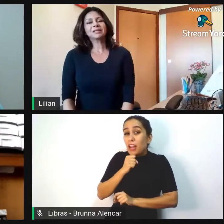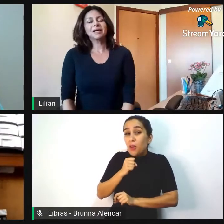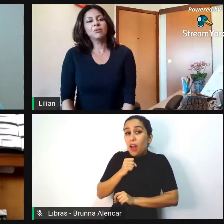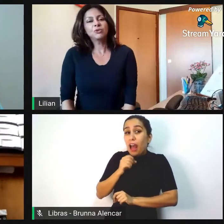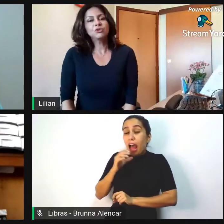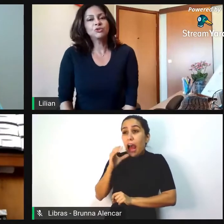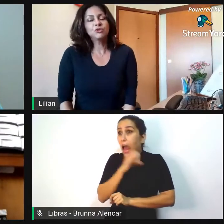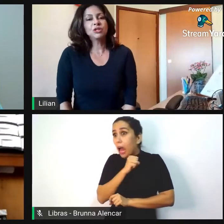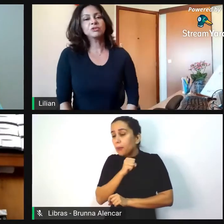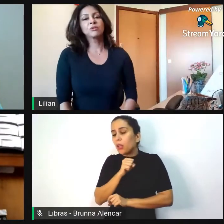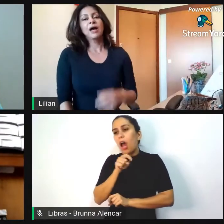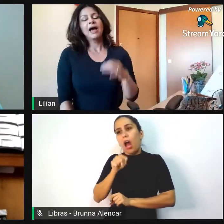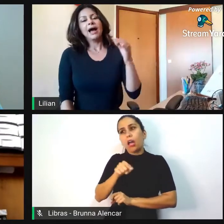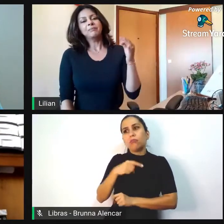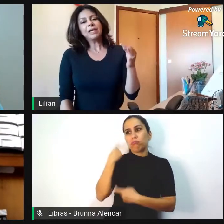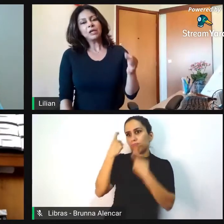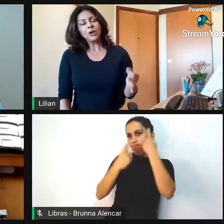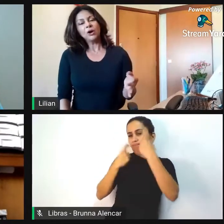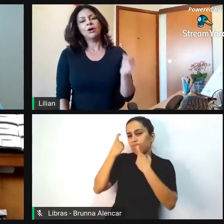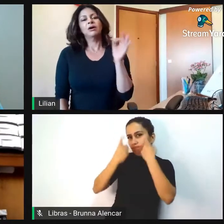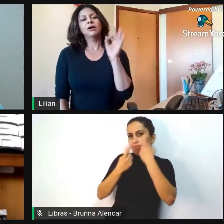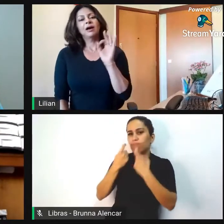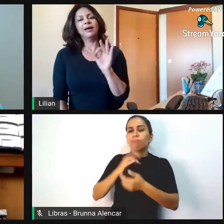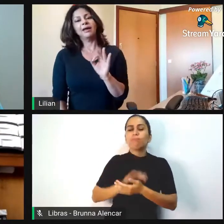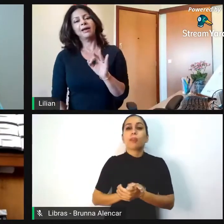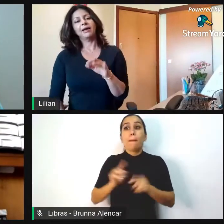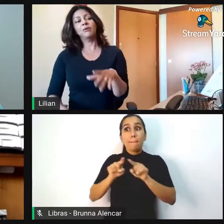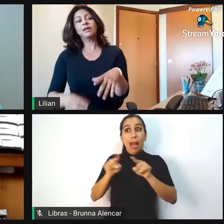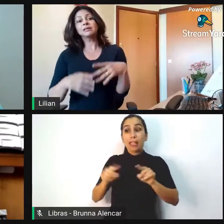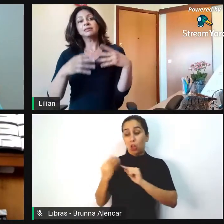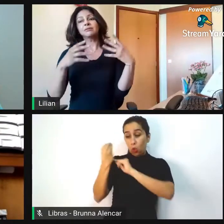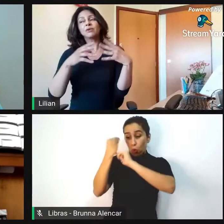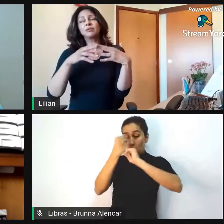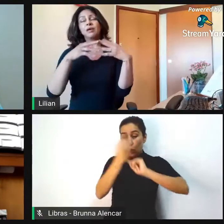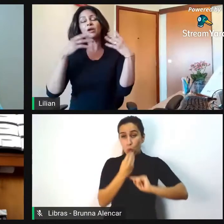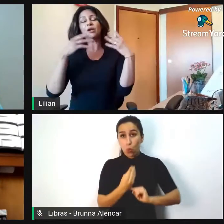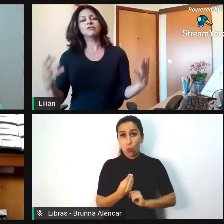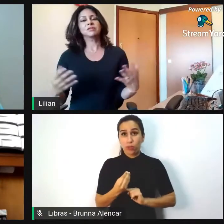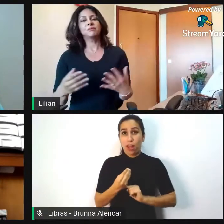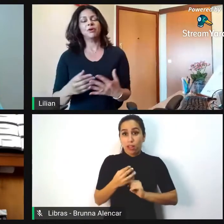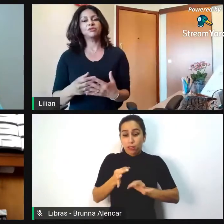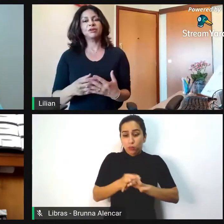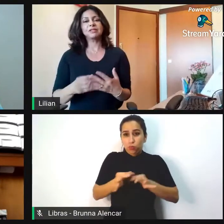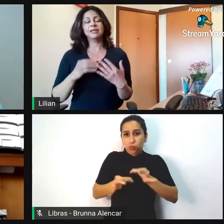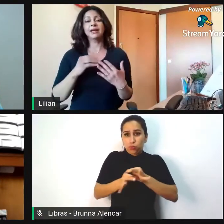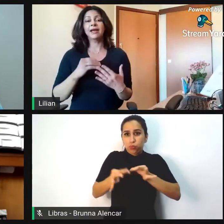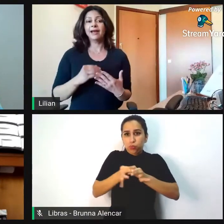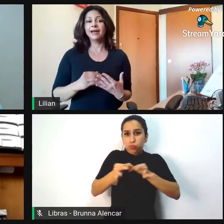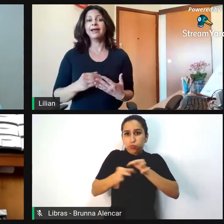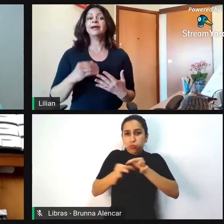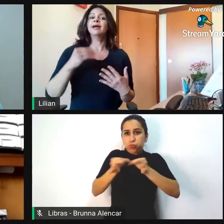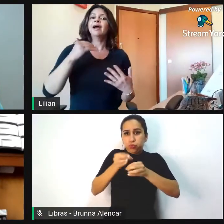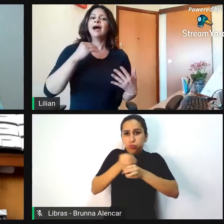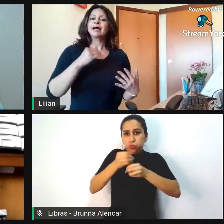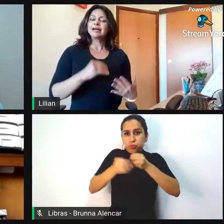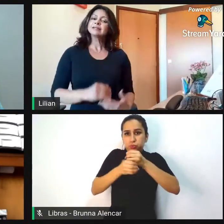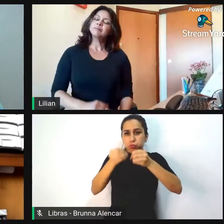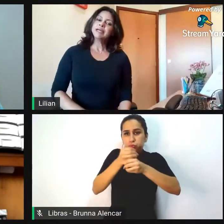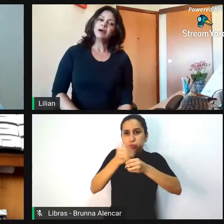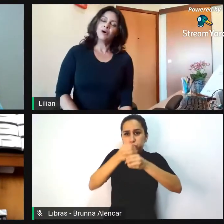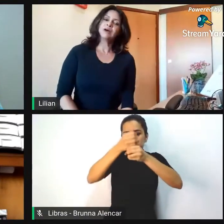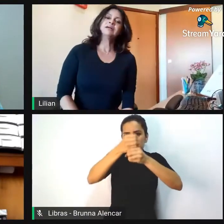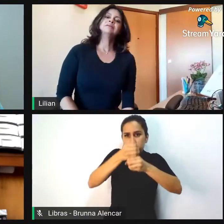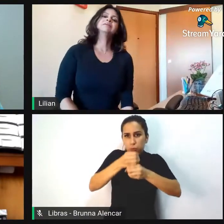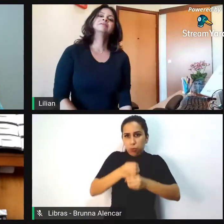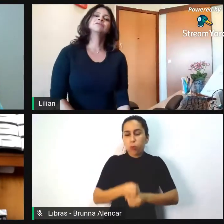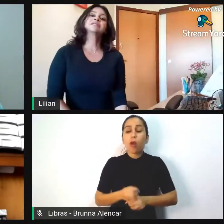disco, para a saúde do disco, a melhor, o que melhor você pode fazer é, a cada